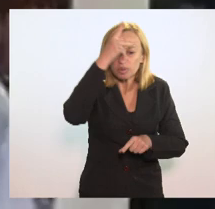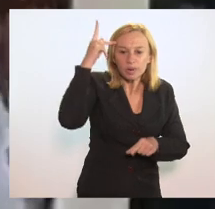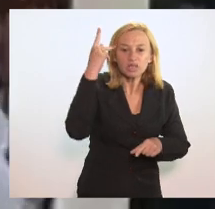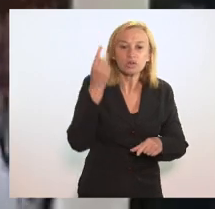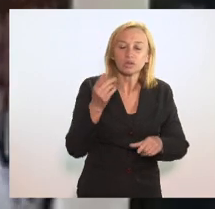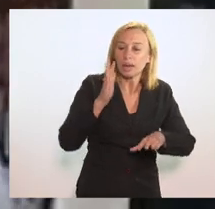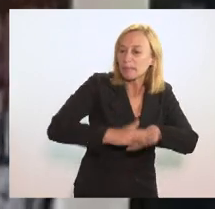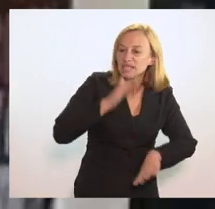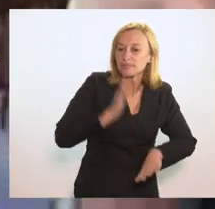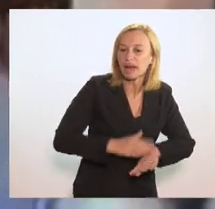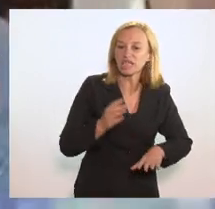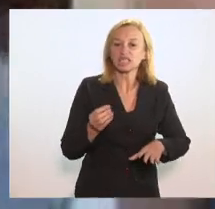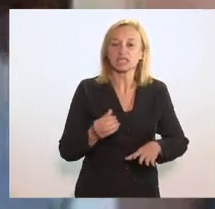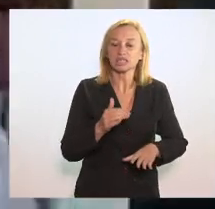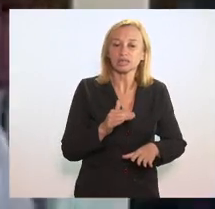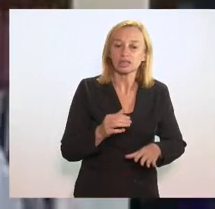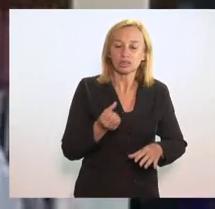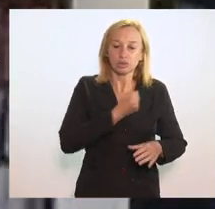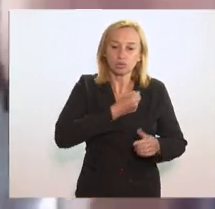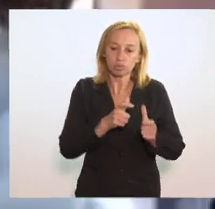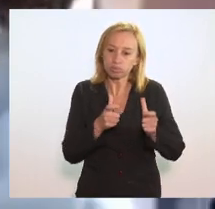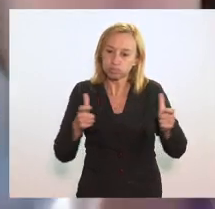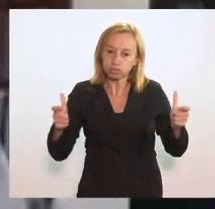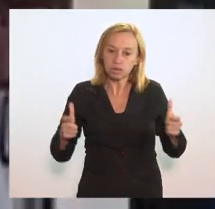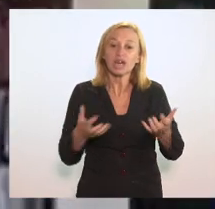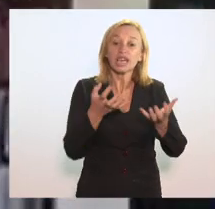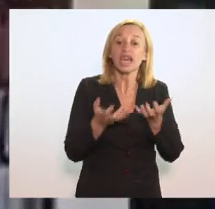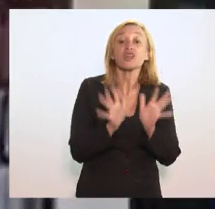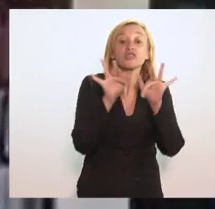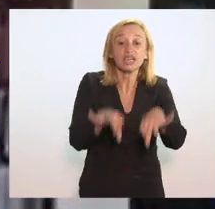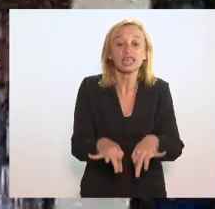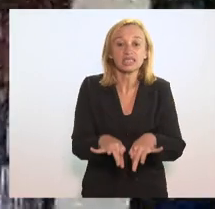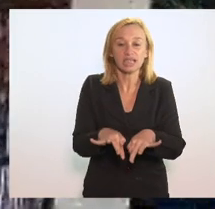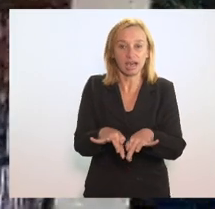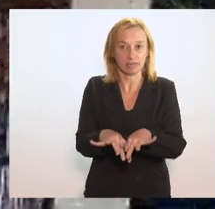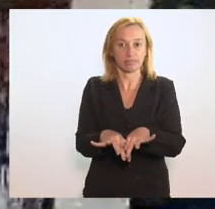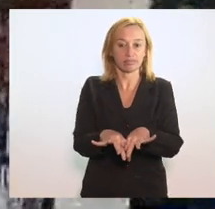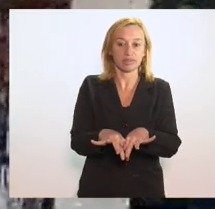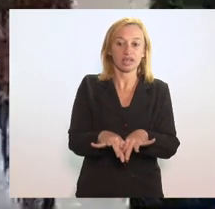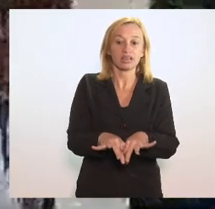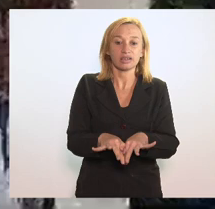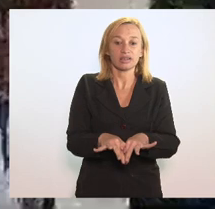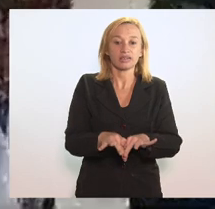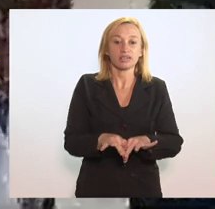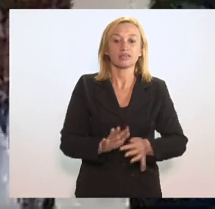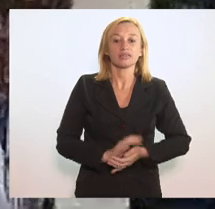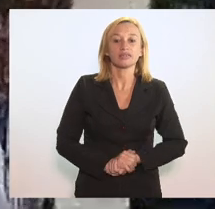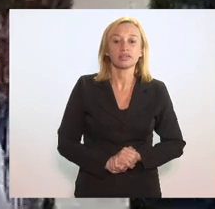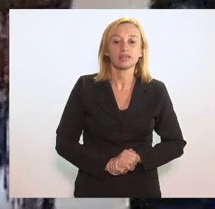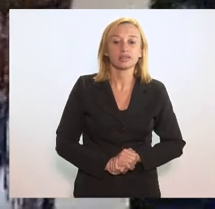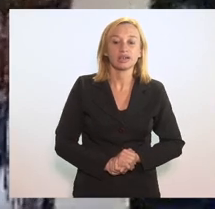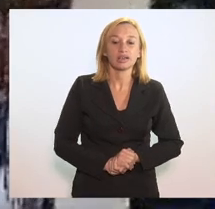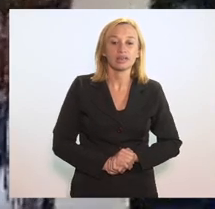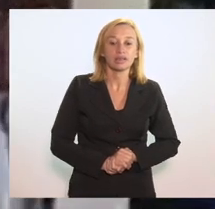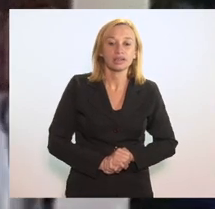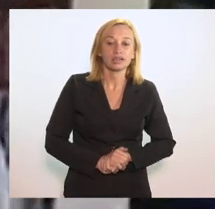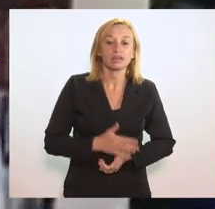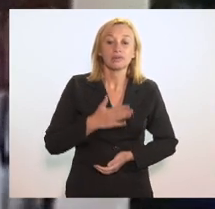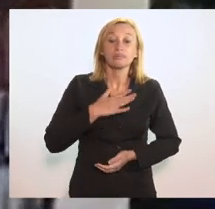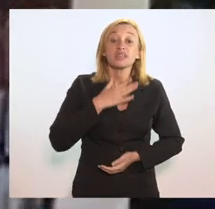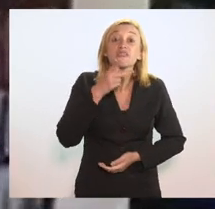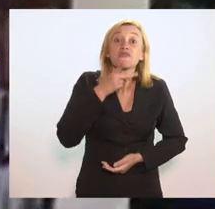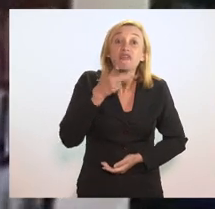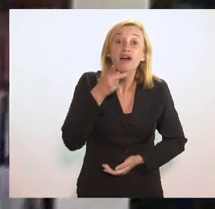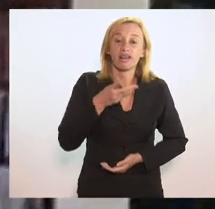mais aumentando. Quero, inclusive, encerrar fazendo minhas as